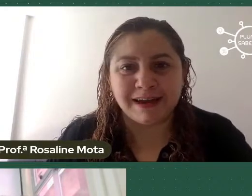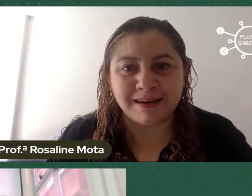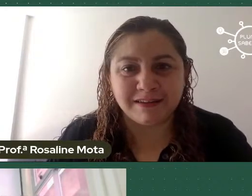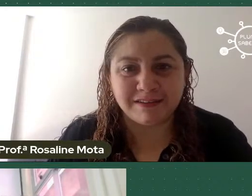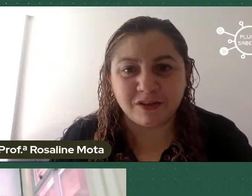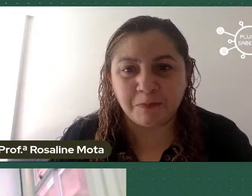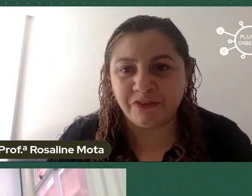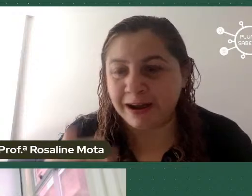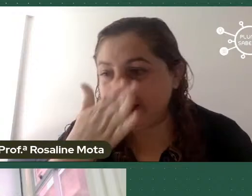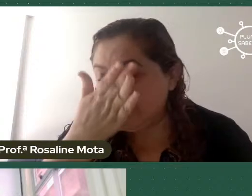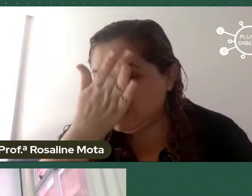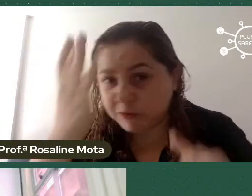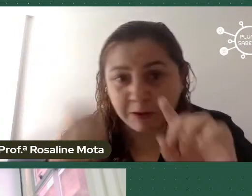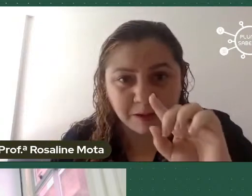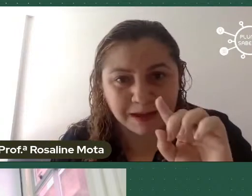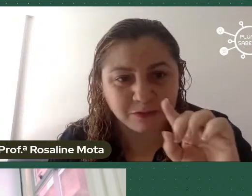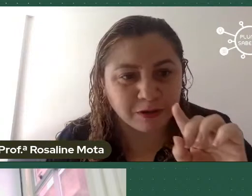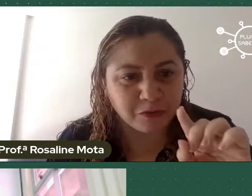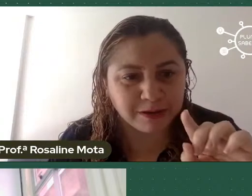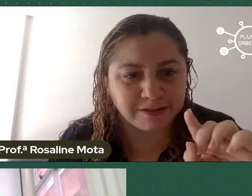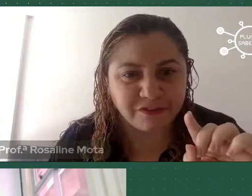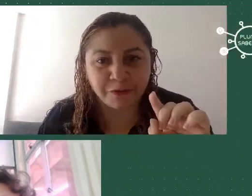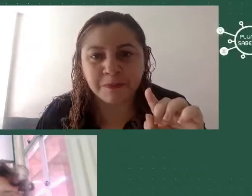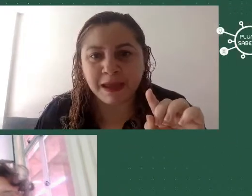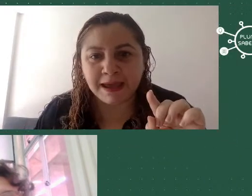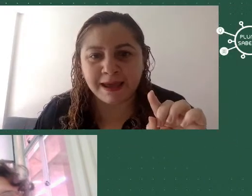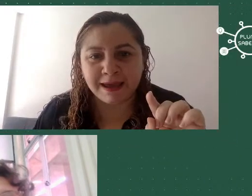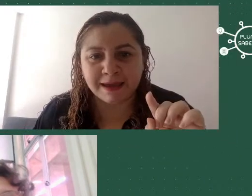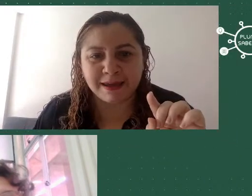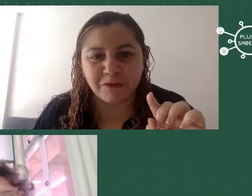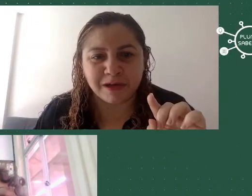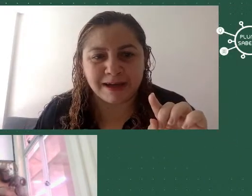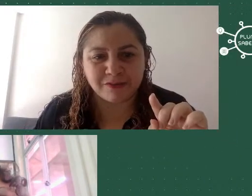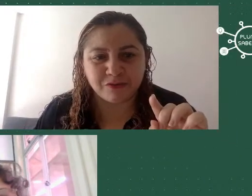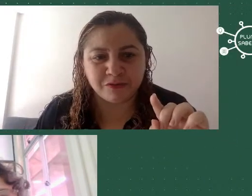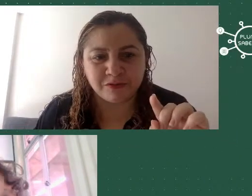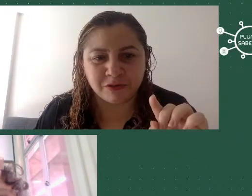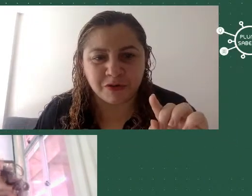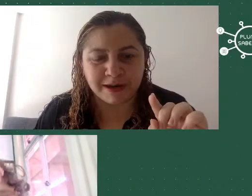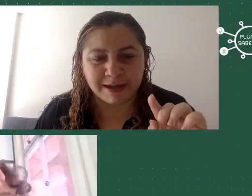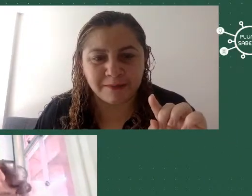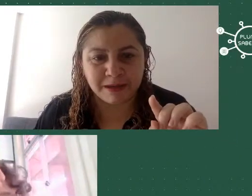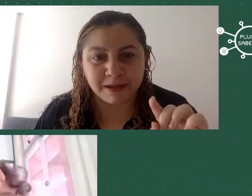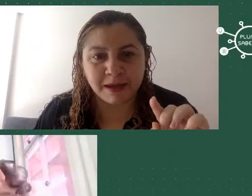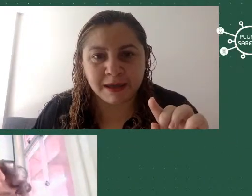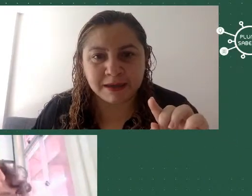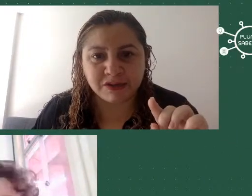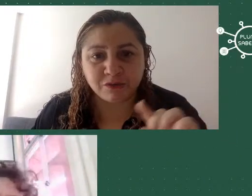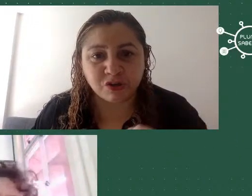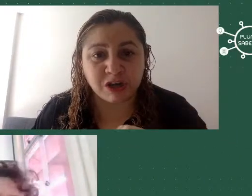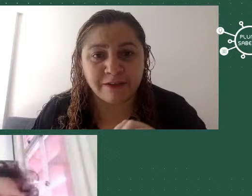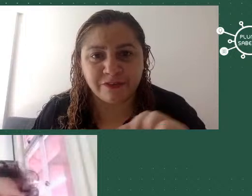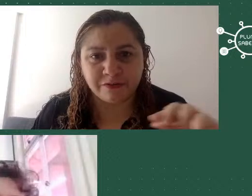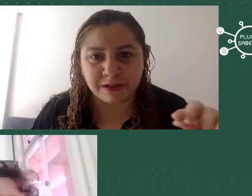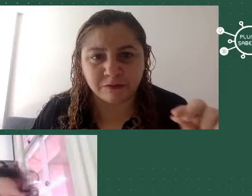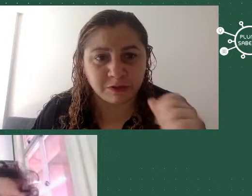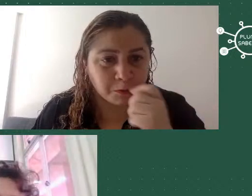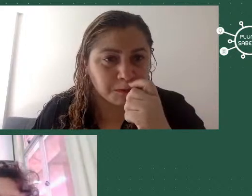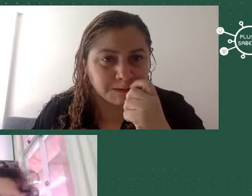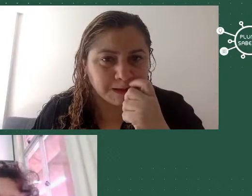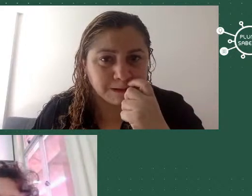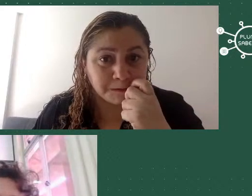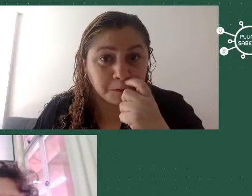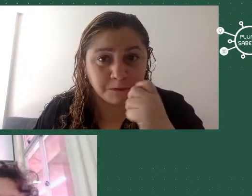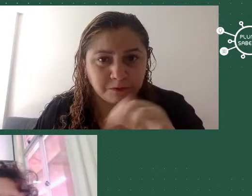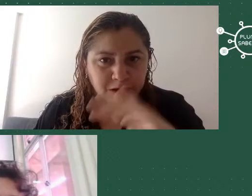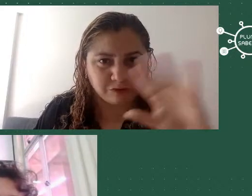que agradeço, só para falar, só mais uma coisa, viu, que é um caso de uma colega minha, que tinha um chefe dos